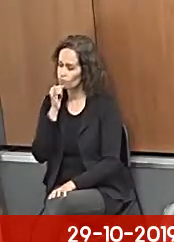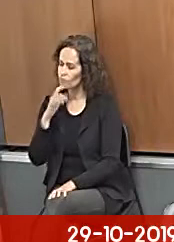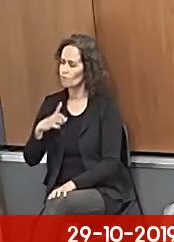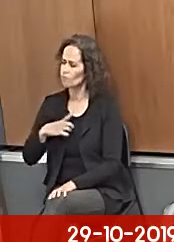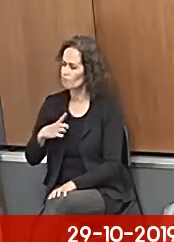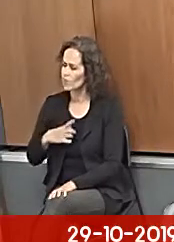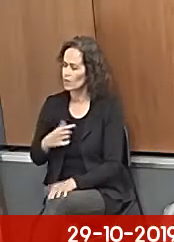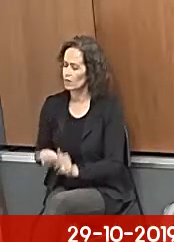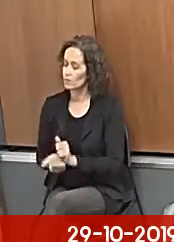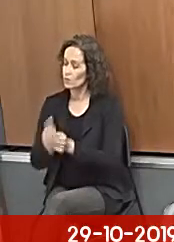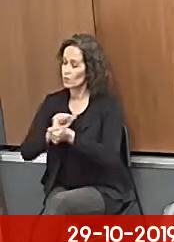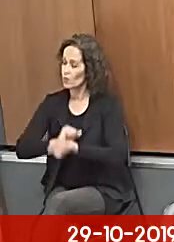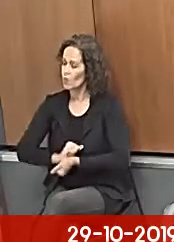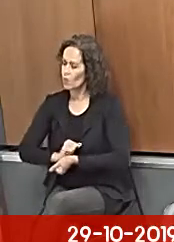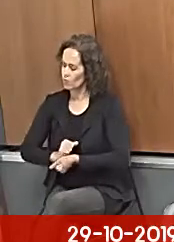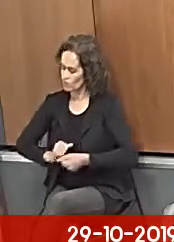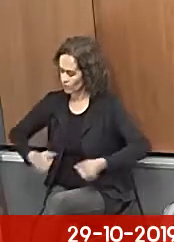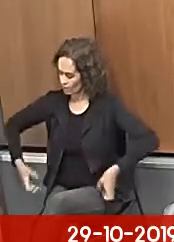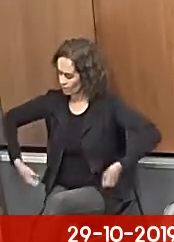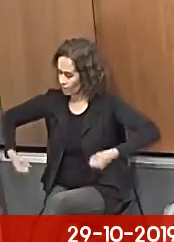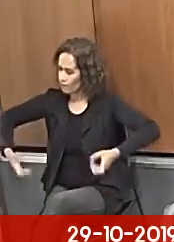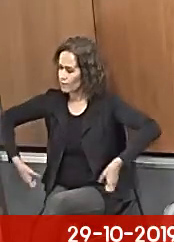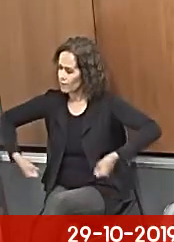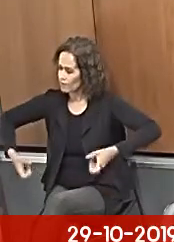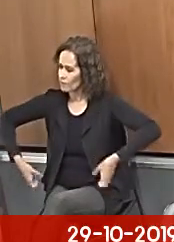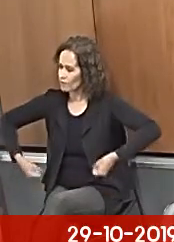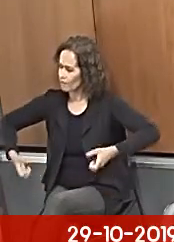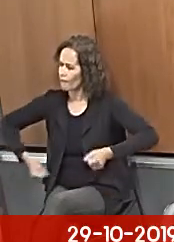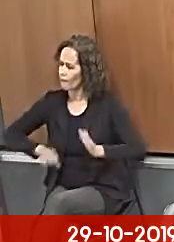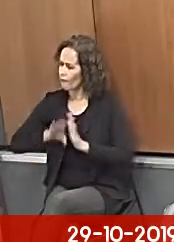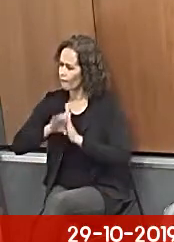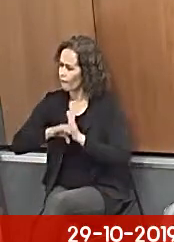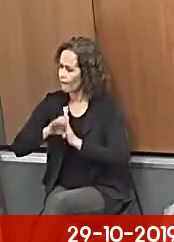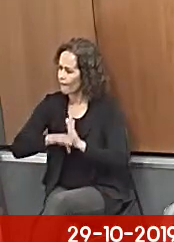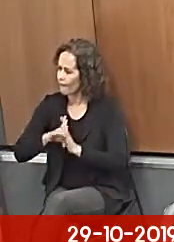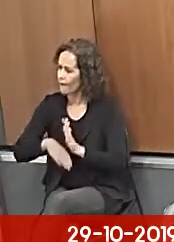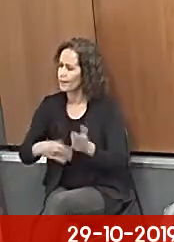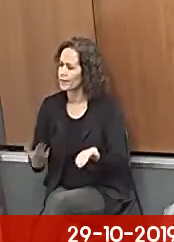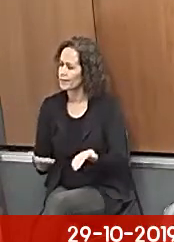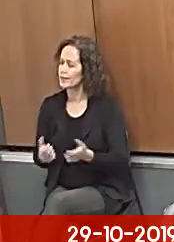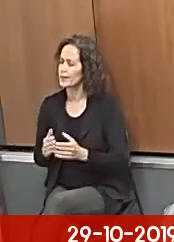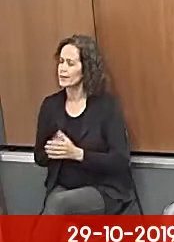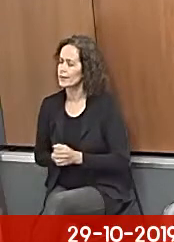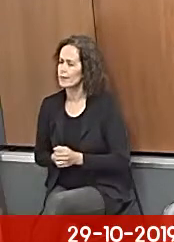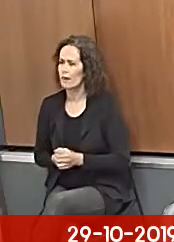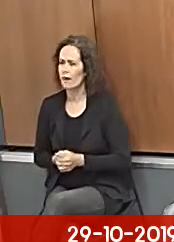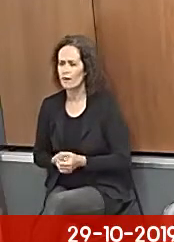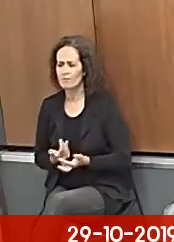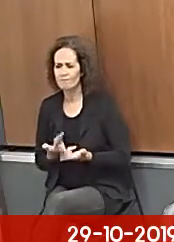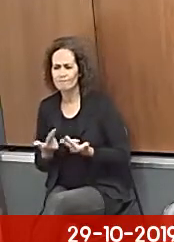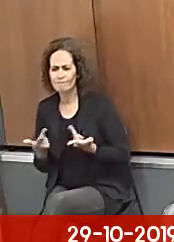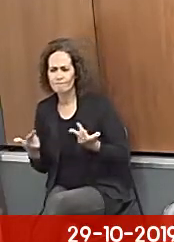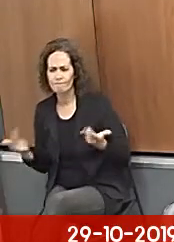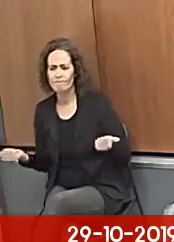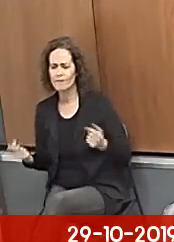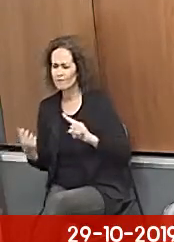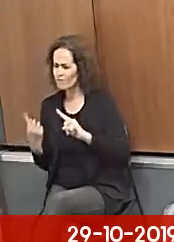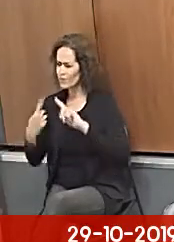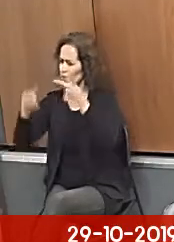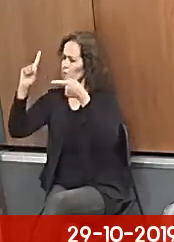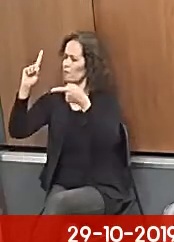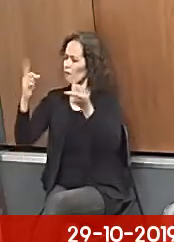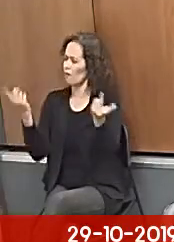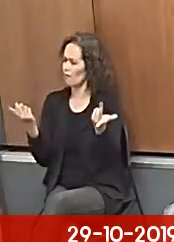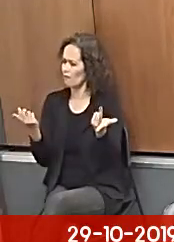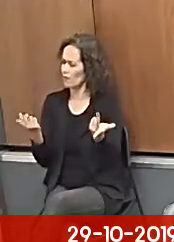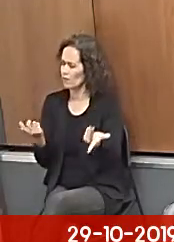são caras tetraplégicos, com uma lesão incompleta, que os caras sobressaem em cima de N coisas e situações de vida, e a gente tem